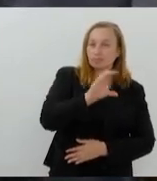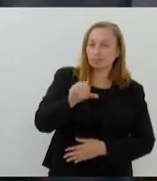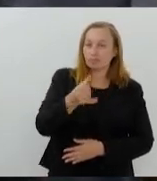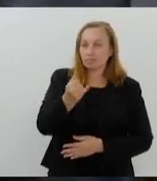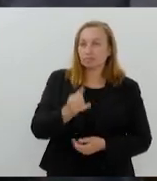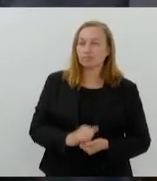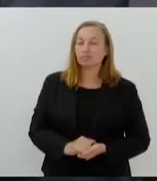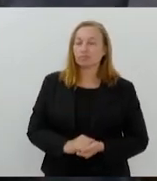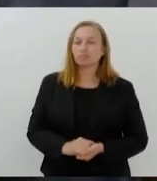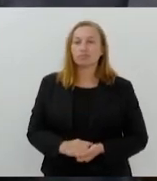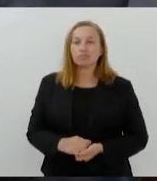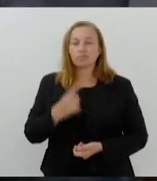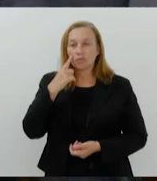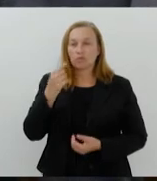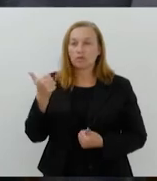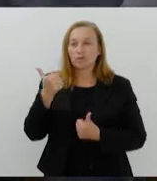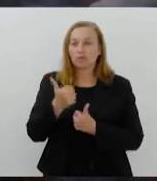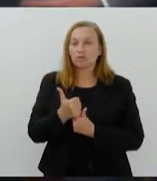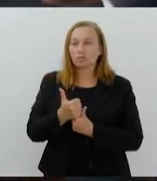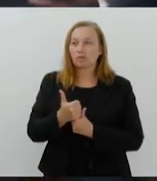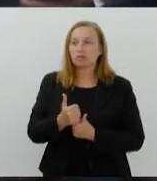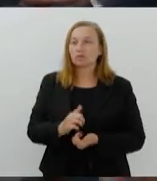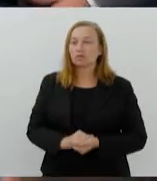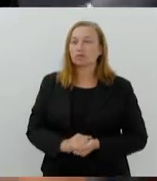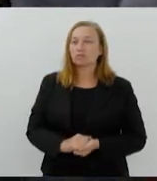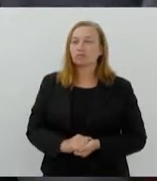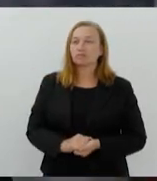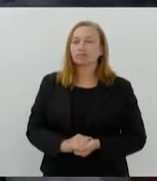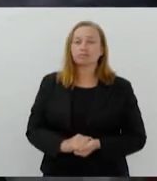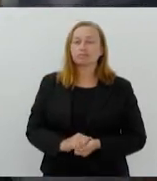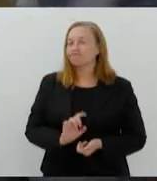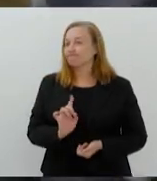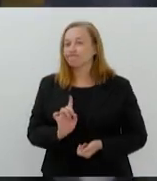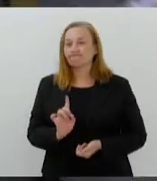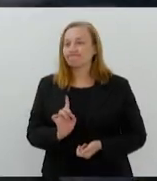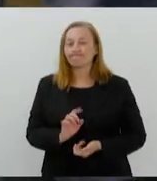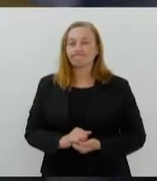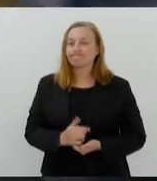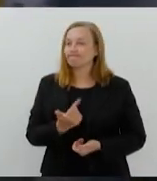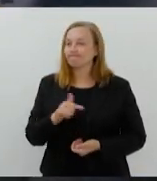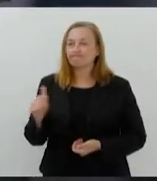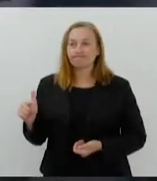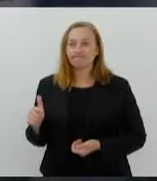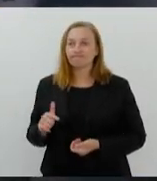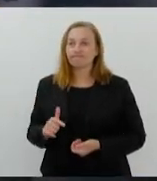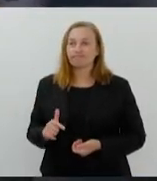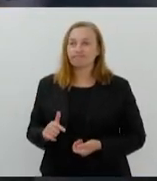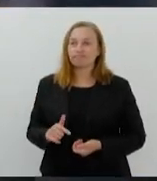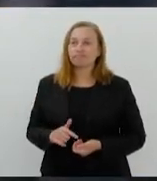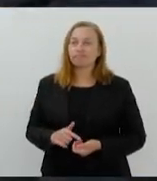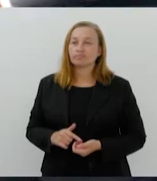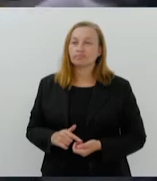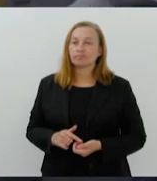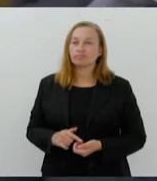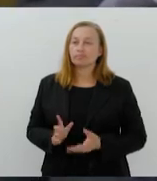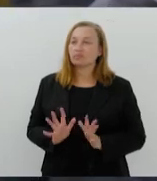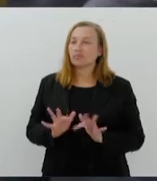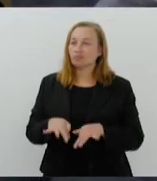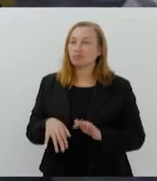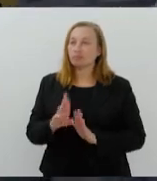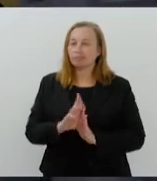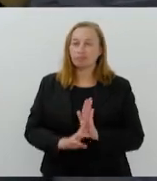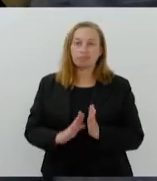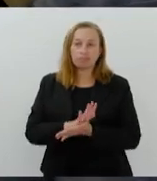Deixa eu ver se tem substitutivo. Não, não tem substitutivo, nem tampouco forma final de